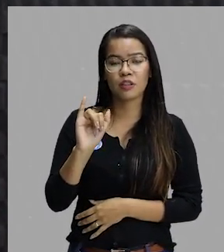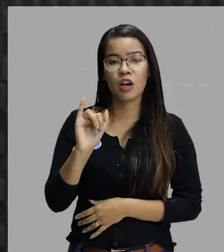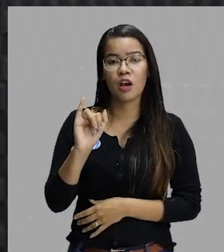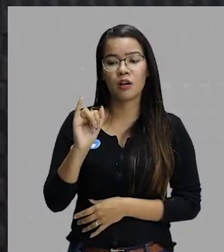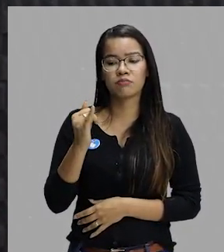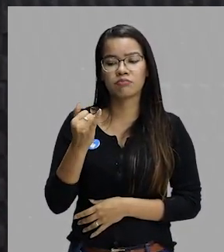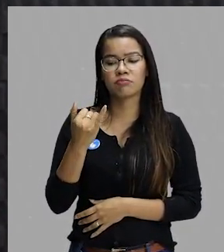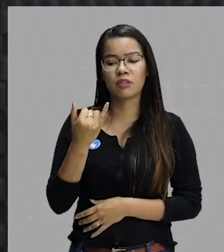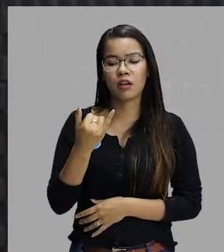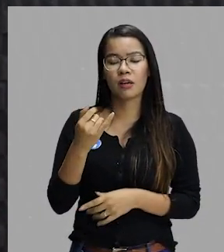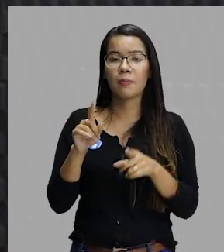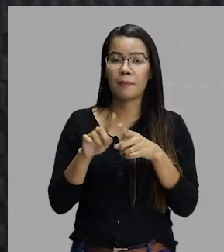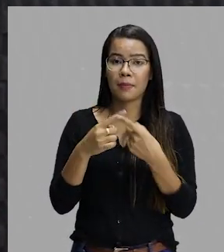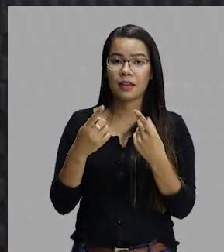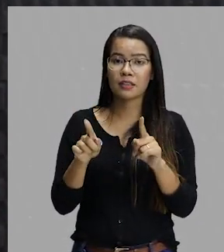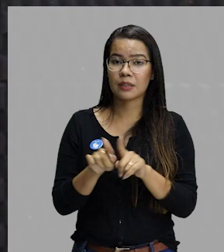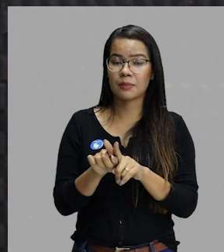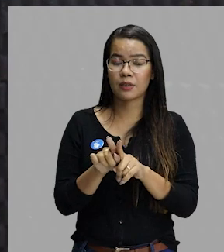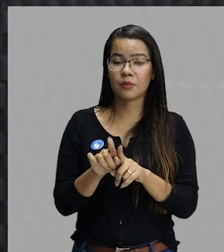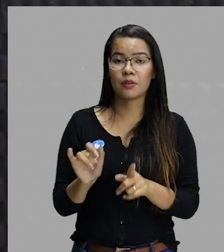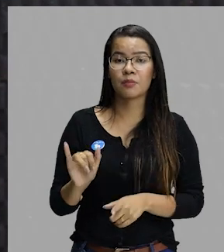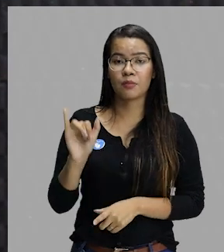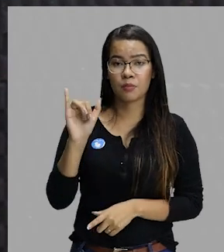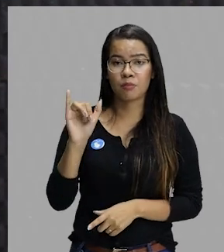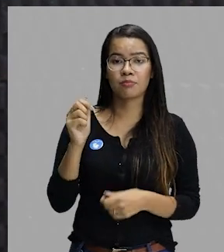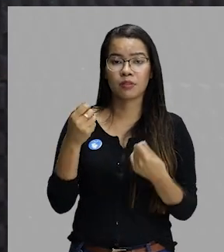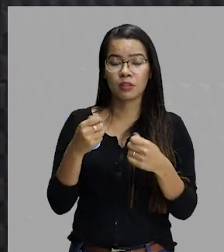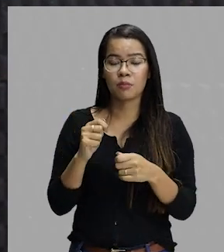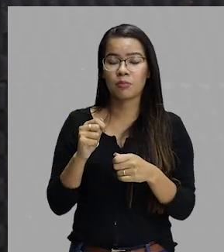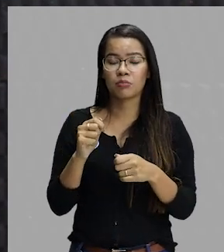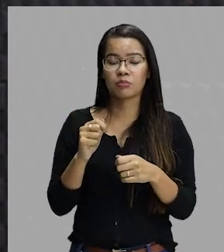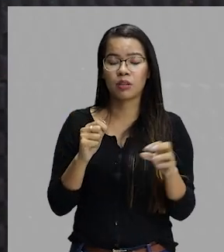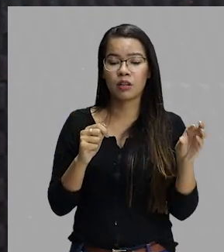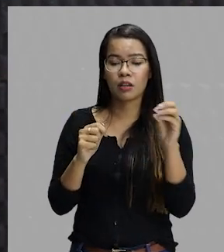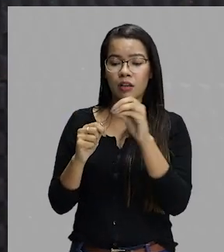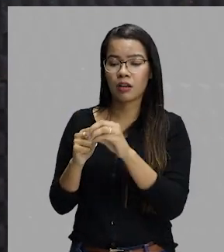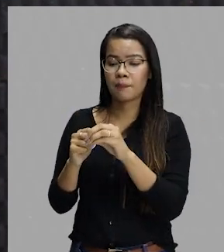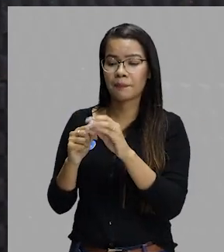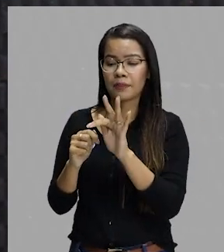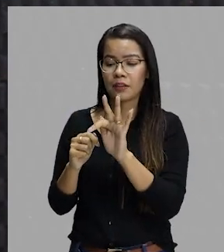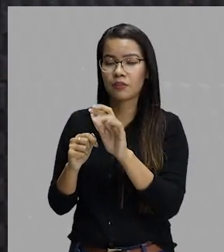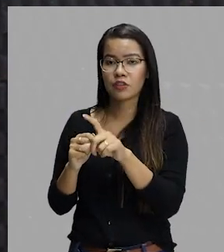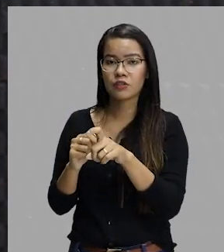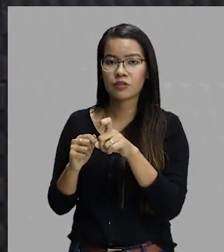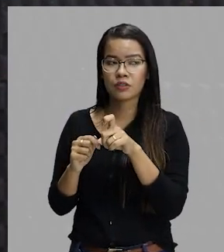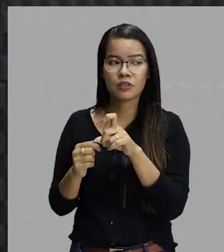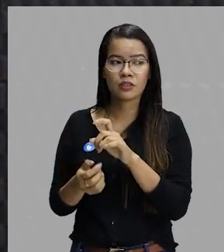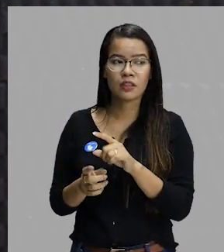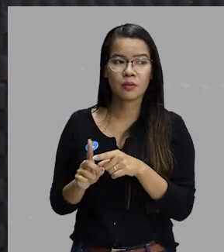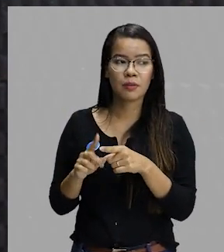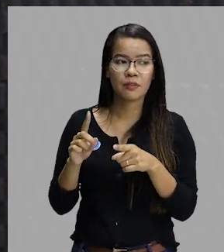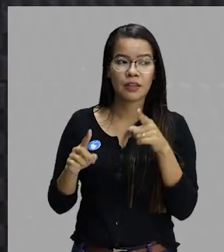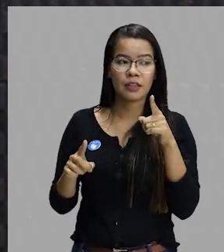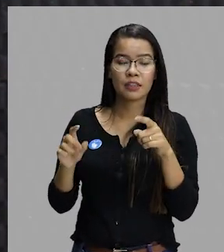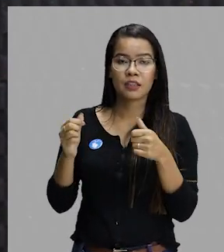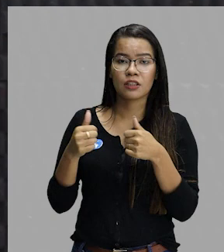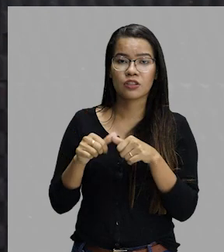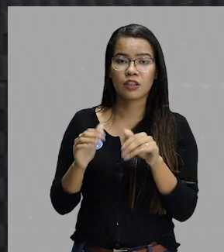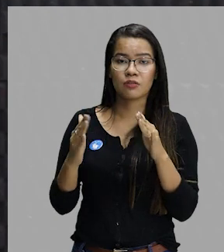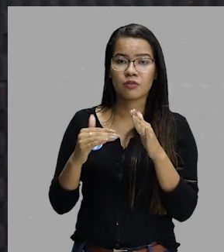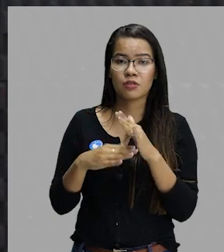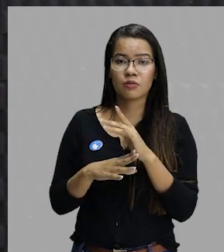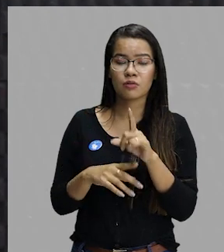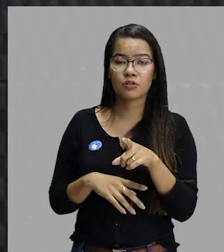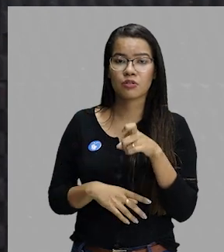essa expressão assim também. Ó. O y a gente pode botar f de x, né? Que é uma variável que está em função de